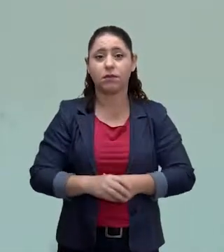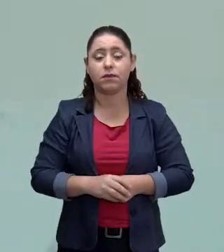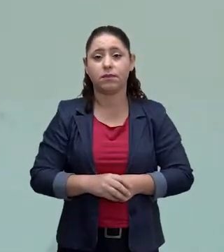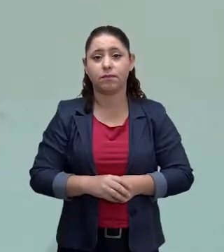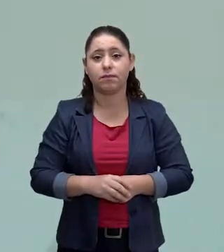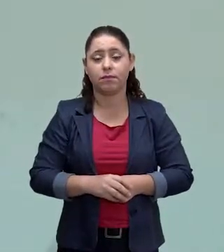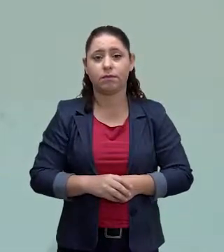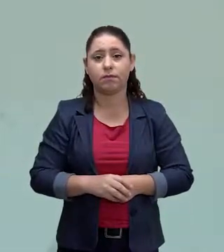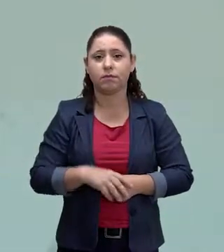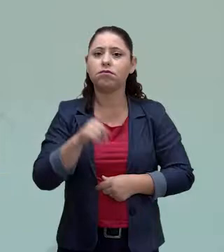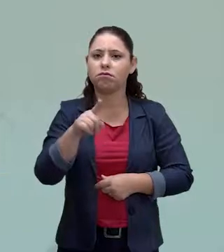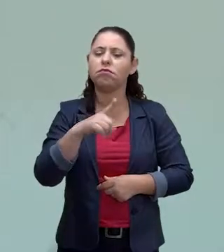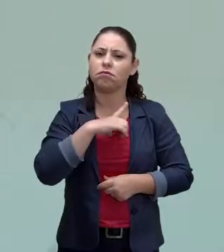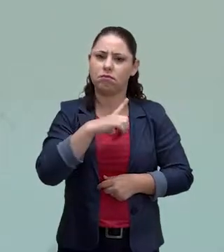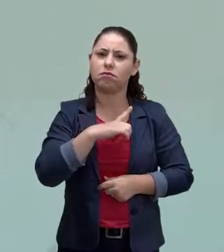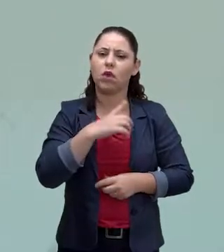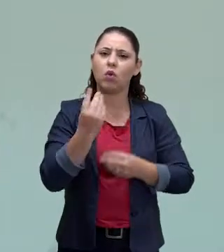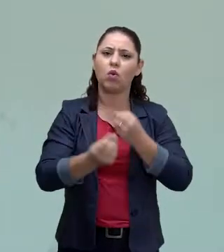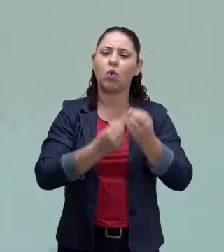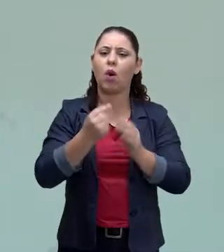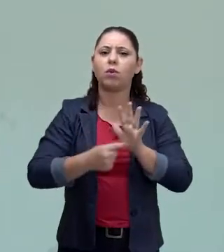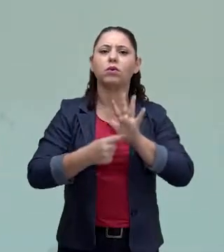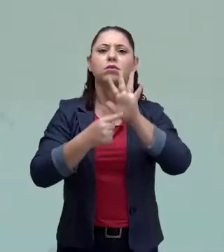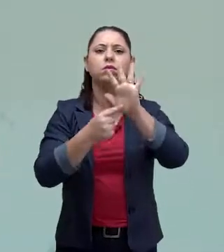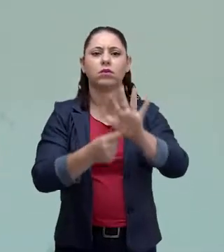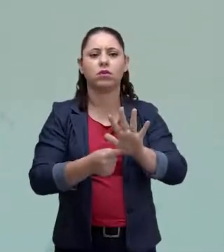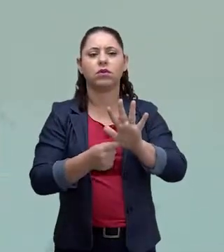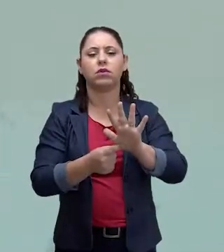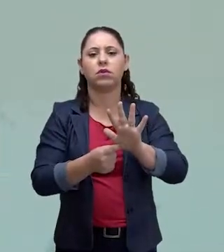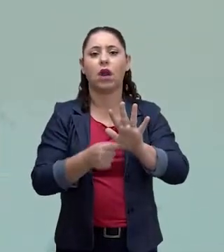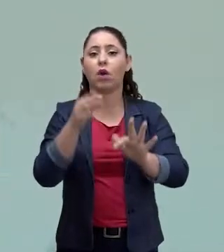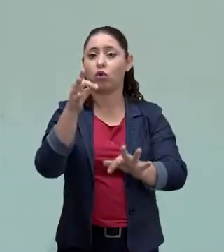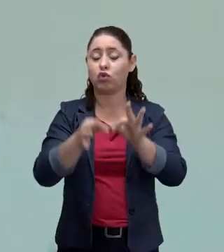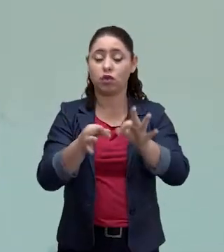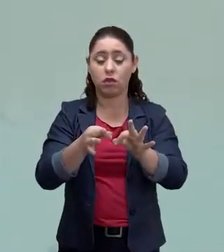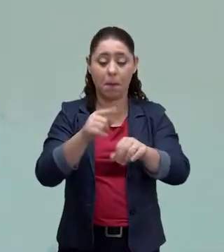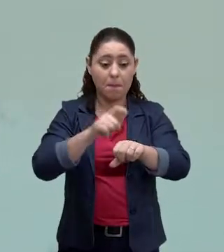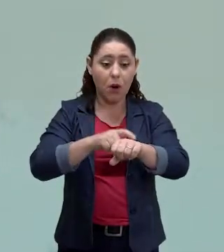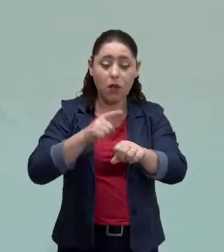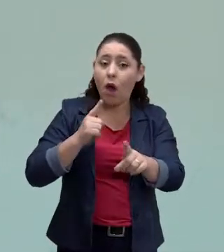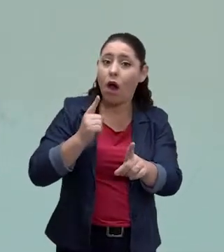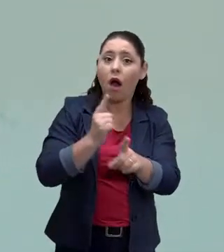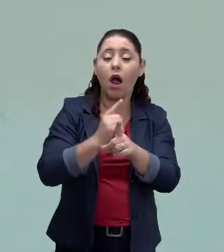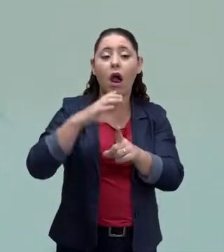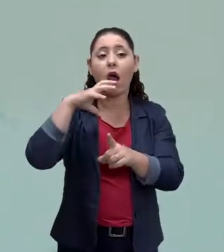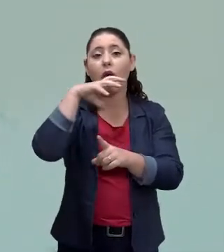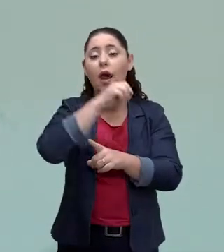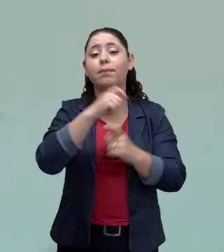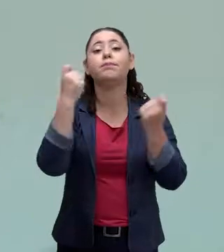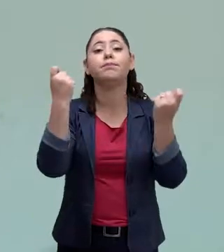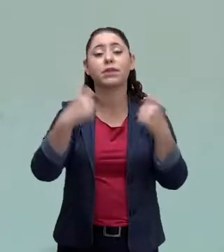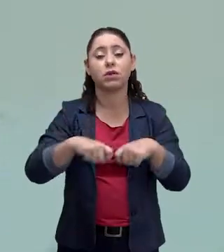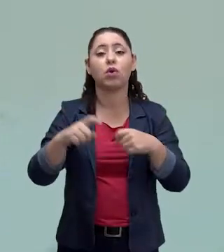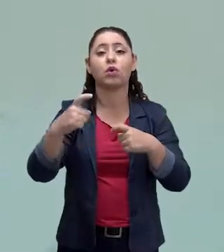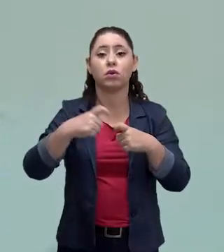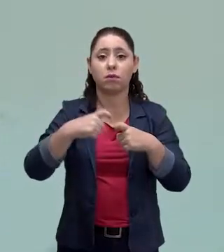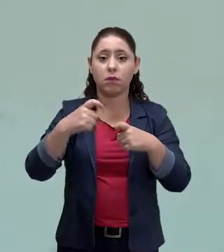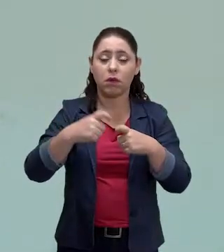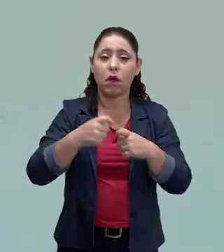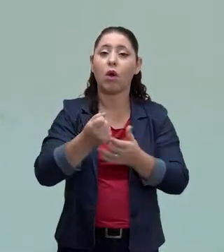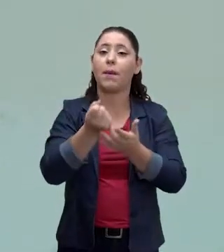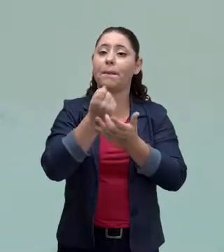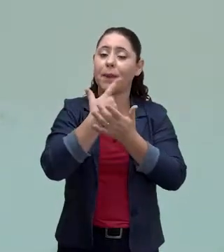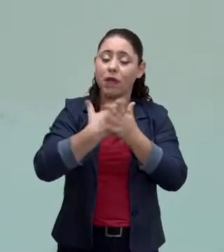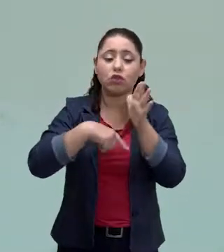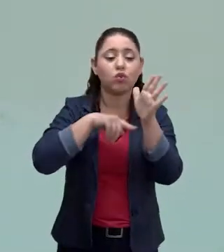correta, você tem condições de demonstrar ao juiz de imediato a necessidade ou daquele